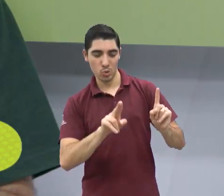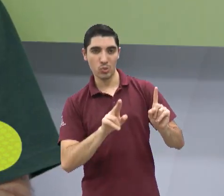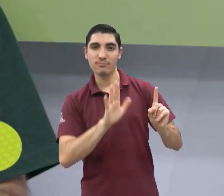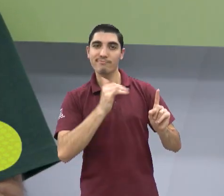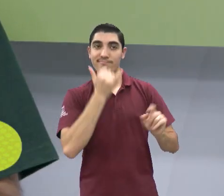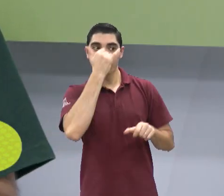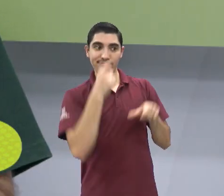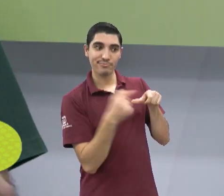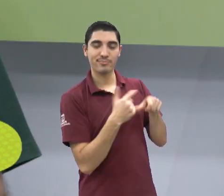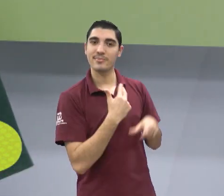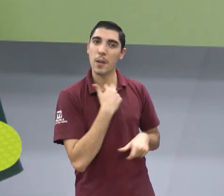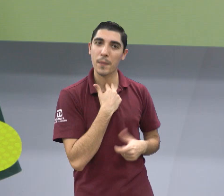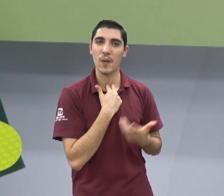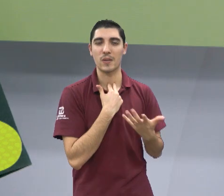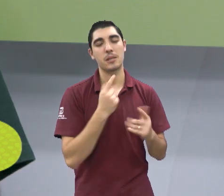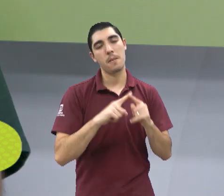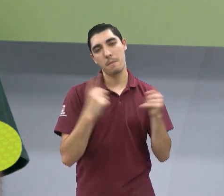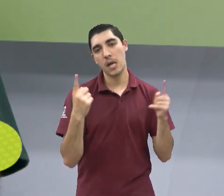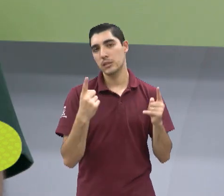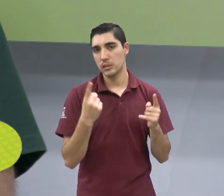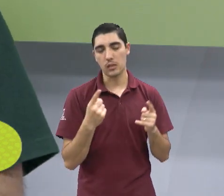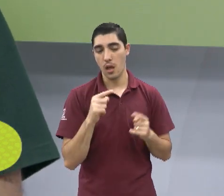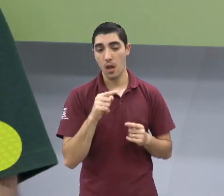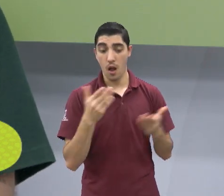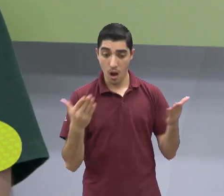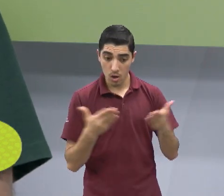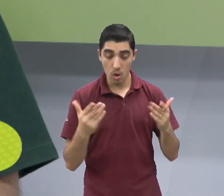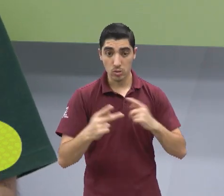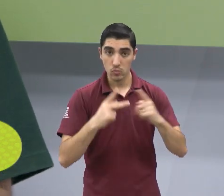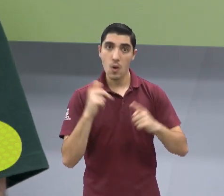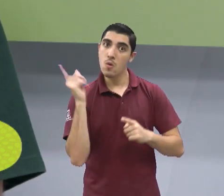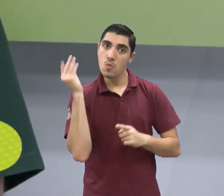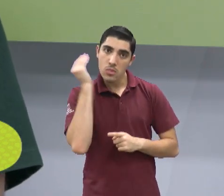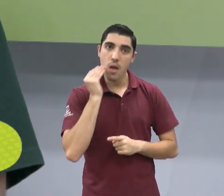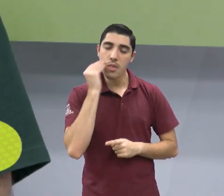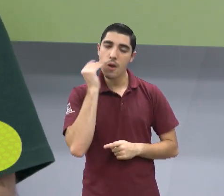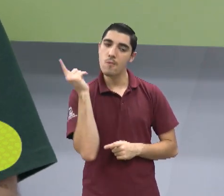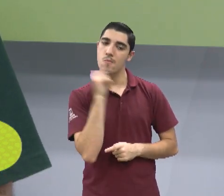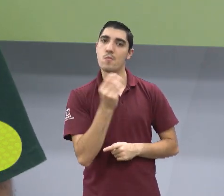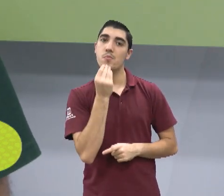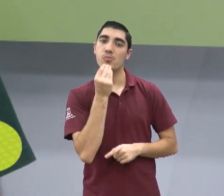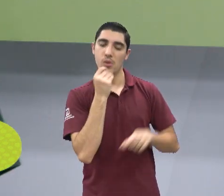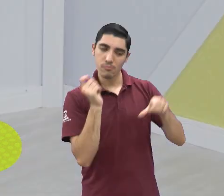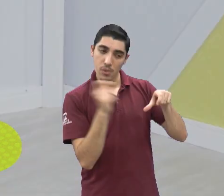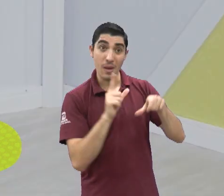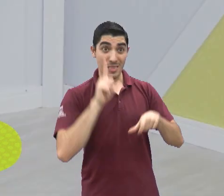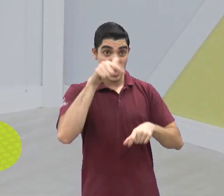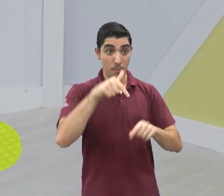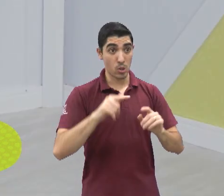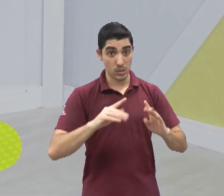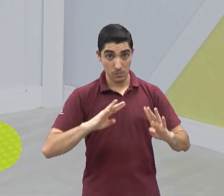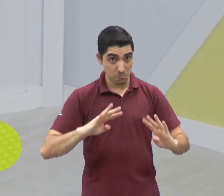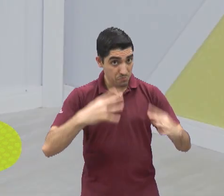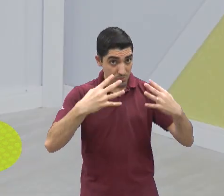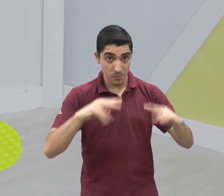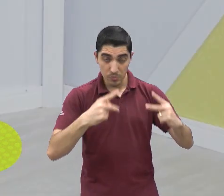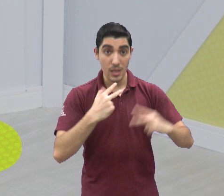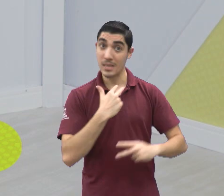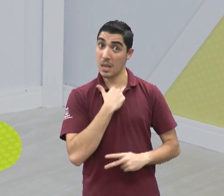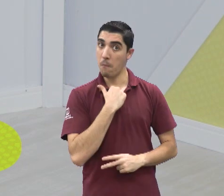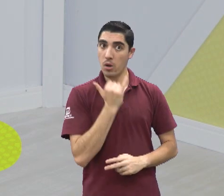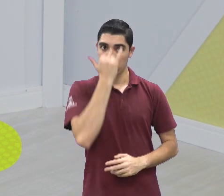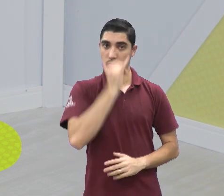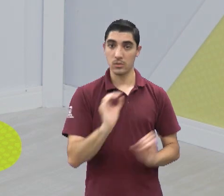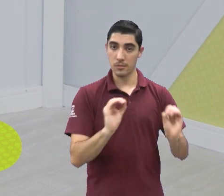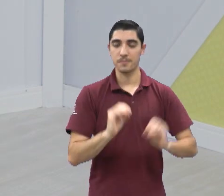São resultados que podem ser feitos agora para que depois, no mata-mata, são vacilos que não podem acontecer. Muito bem. Matheus, coloca pra gente aqui